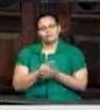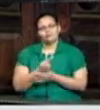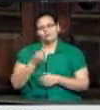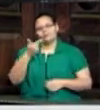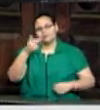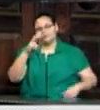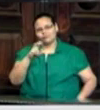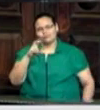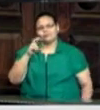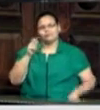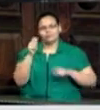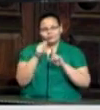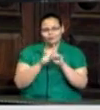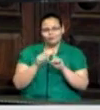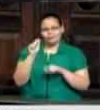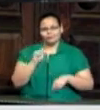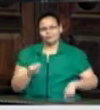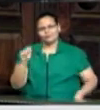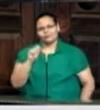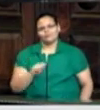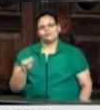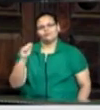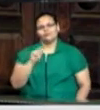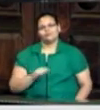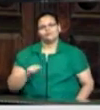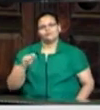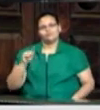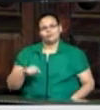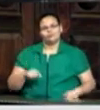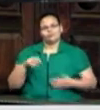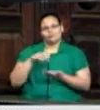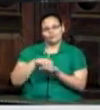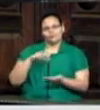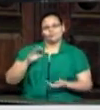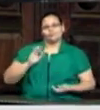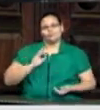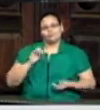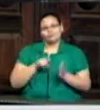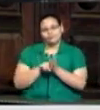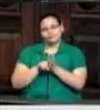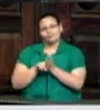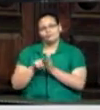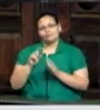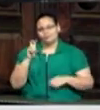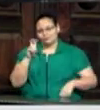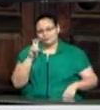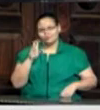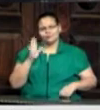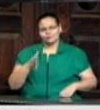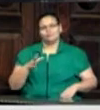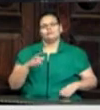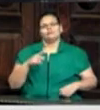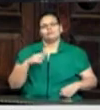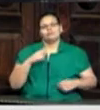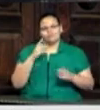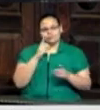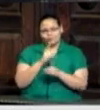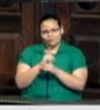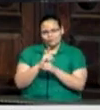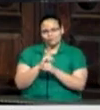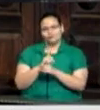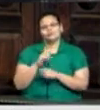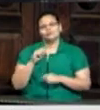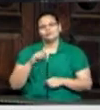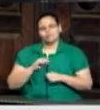25 de agosto em apuração na Divisão de Homicídio, 5 já estão esclarecidas, e é importante que a